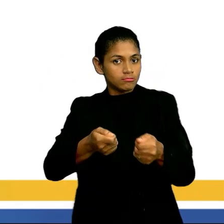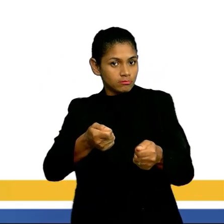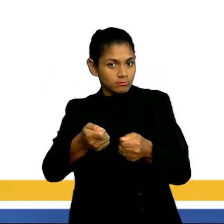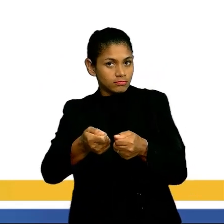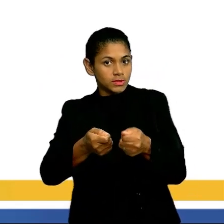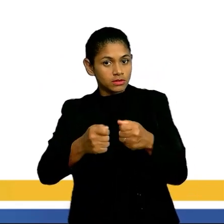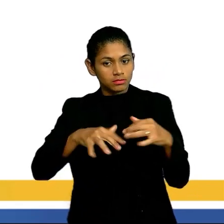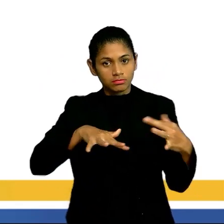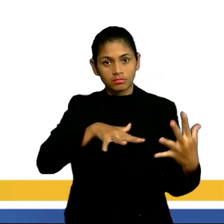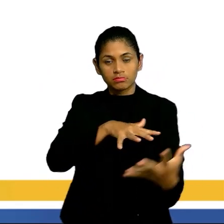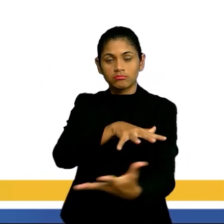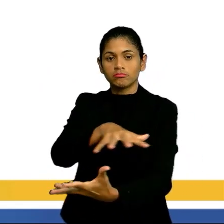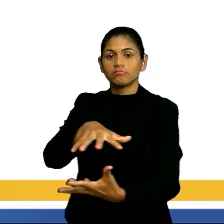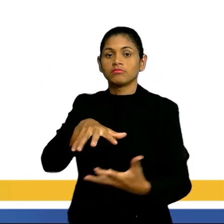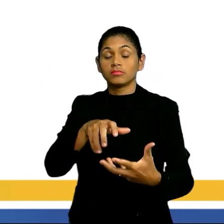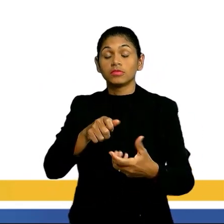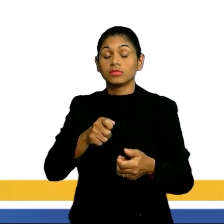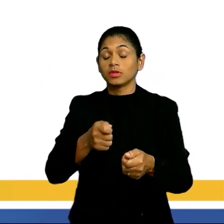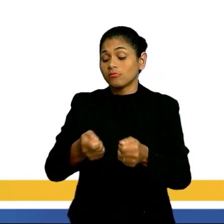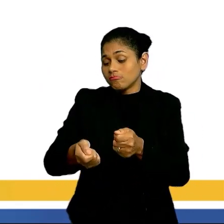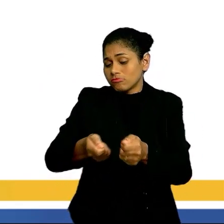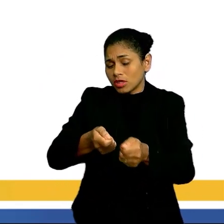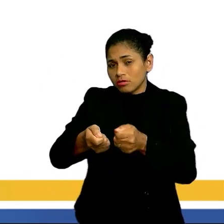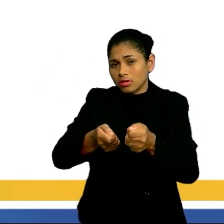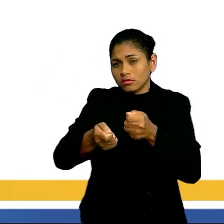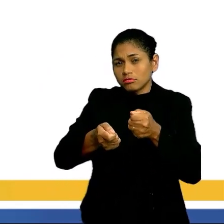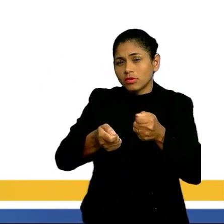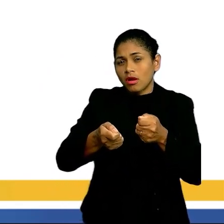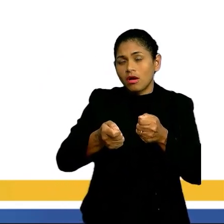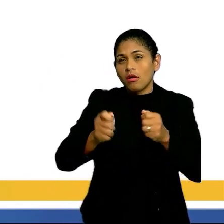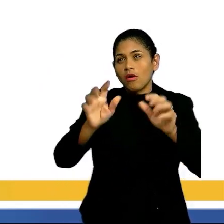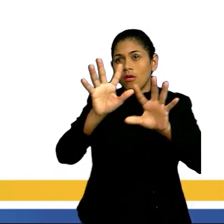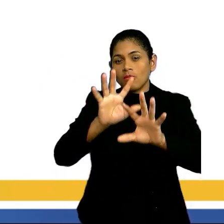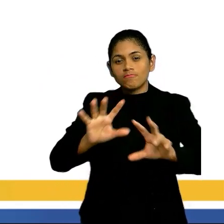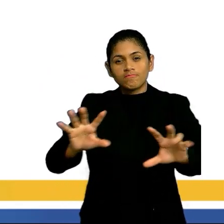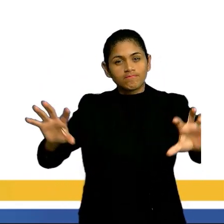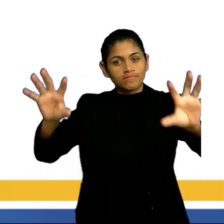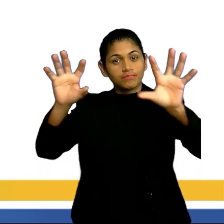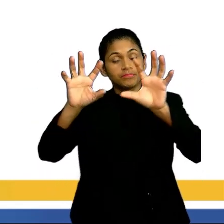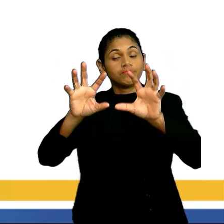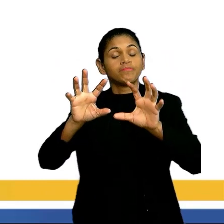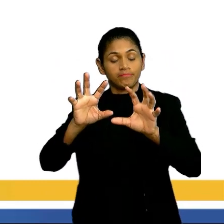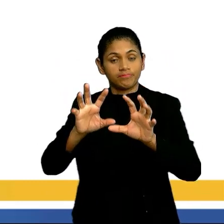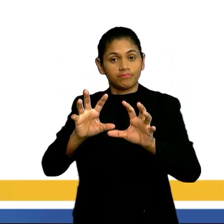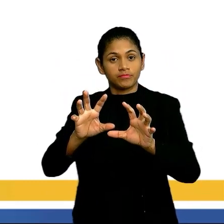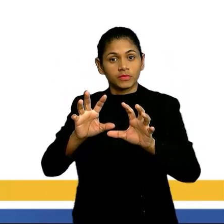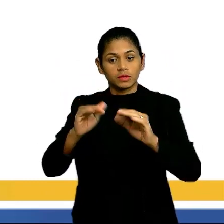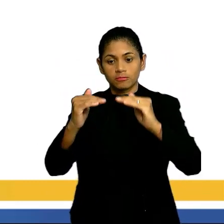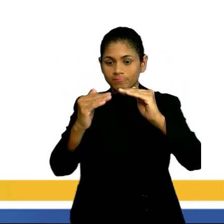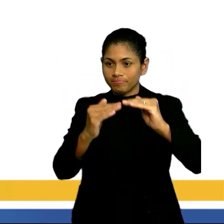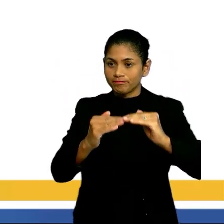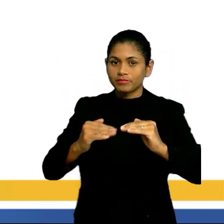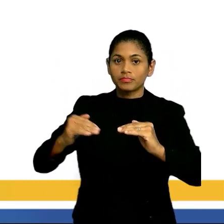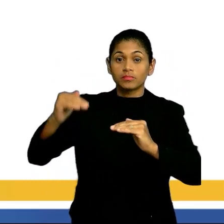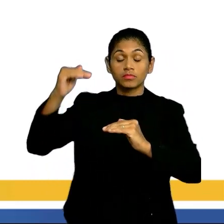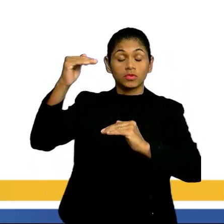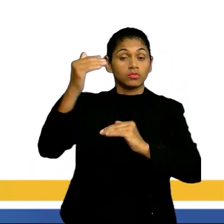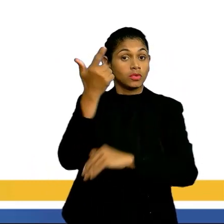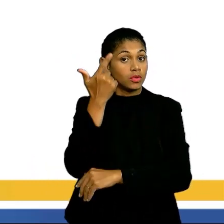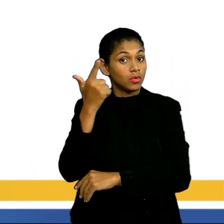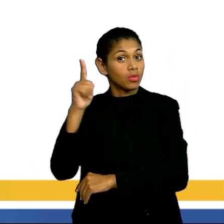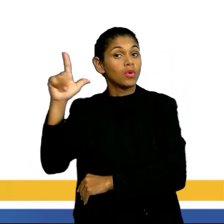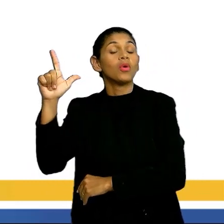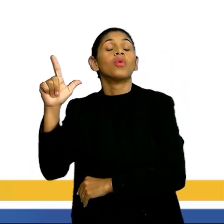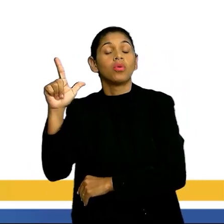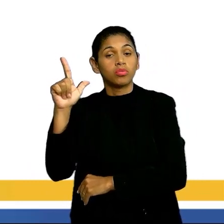manipular o ambiente conforme a sua vontade e apresenta diversas vantagens sobre os outros organismos.